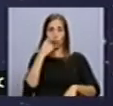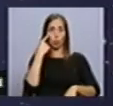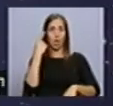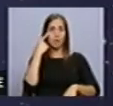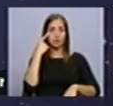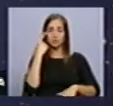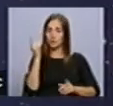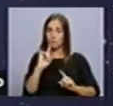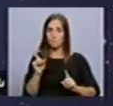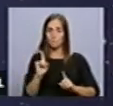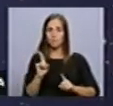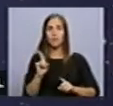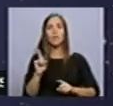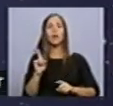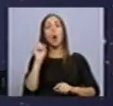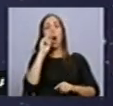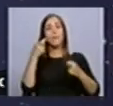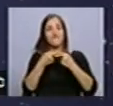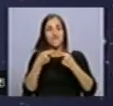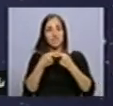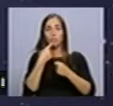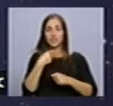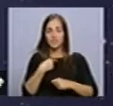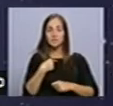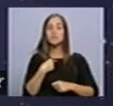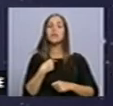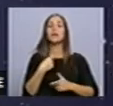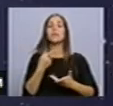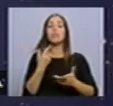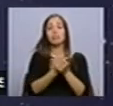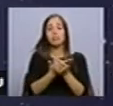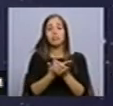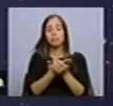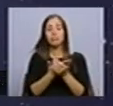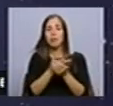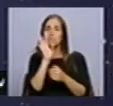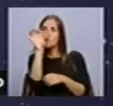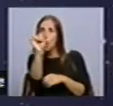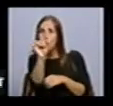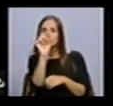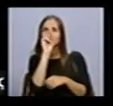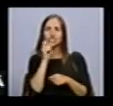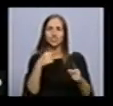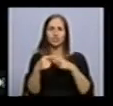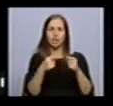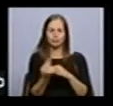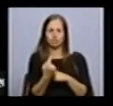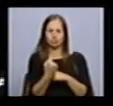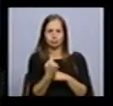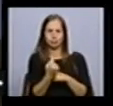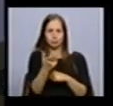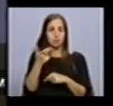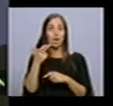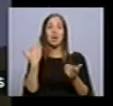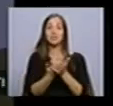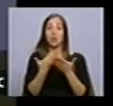luminosos. E ele disse que, de facto, nós conseguimos registrar isso quando temos estrelas em alta rotação. Até hoje nós não